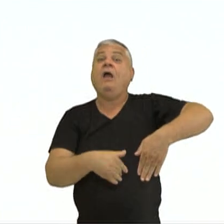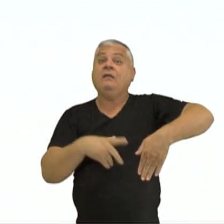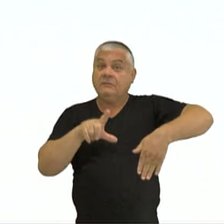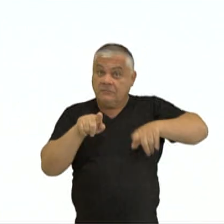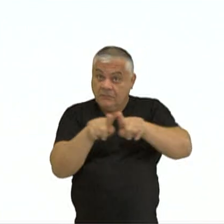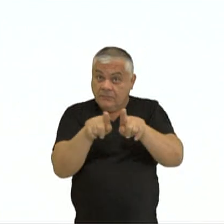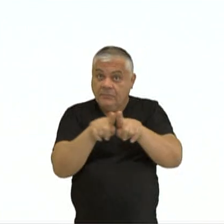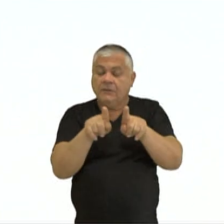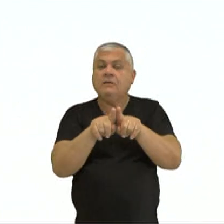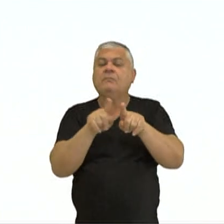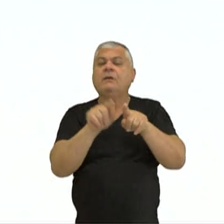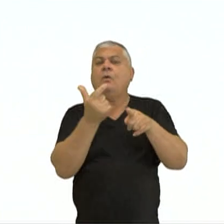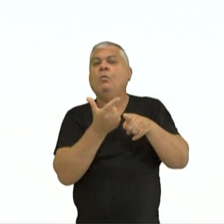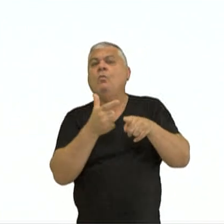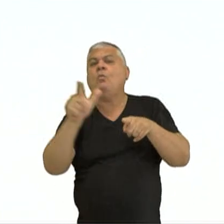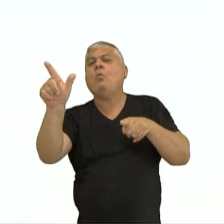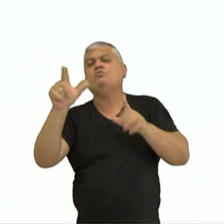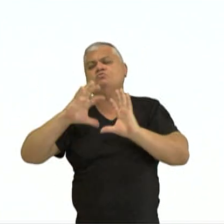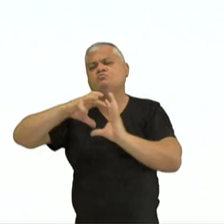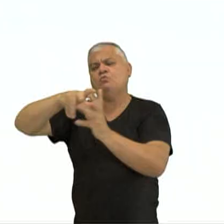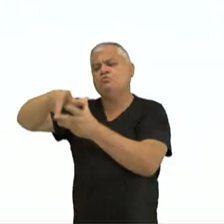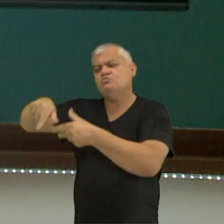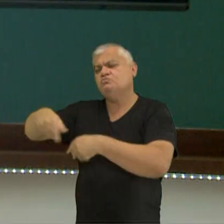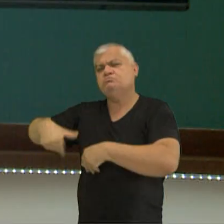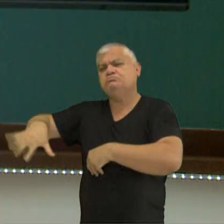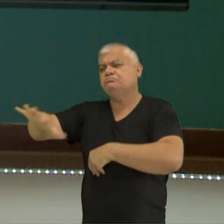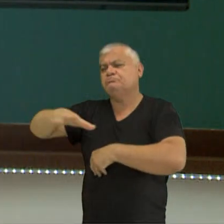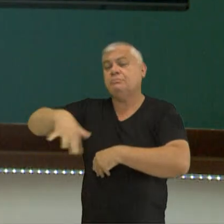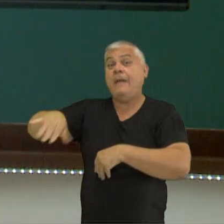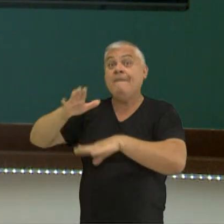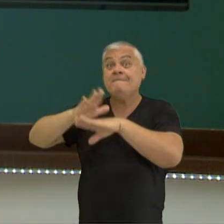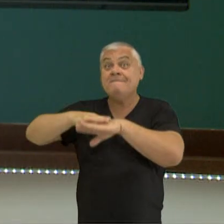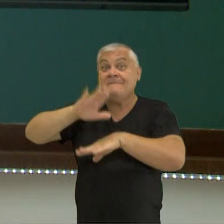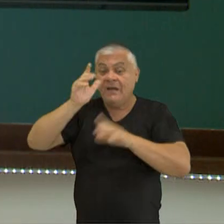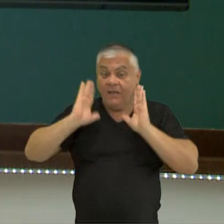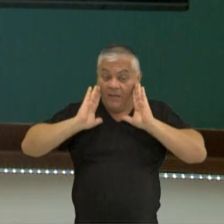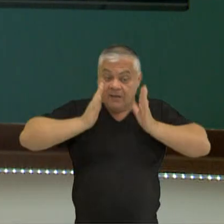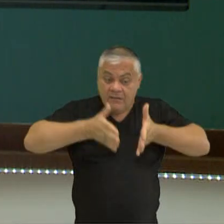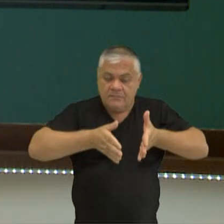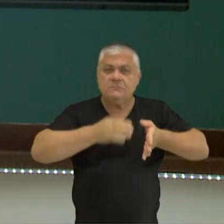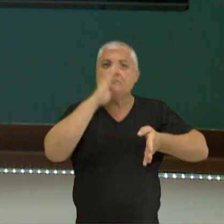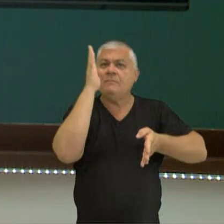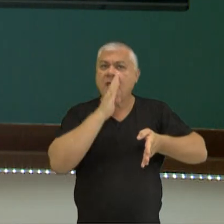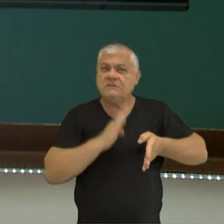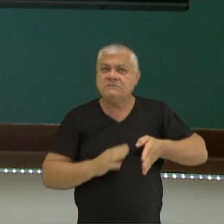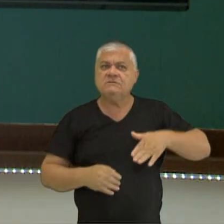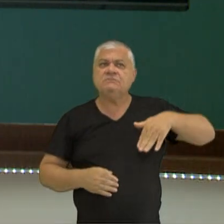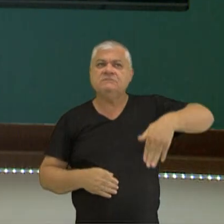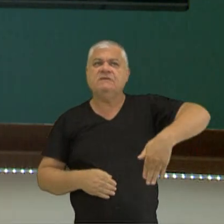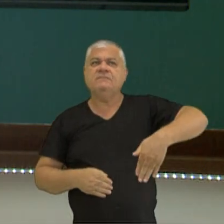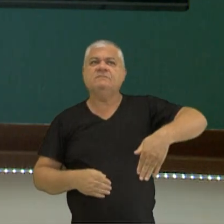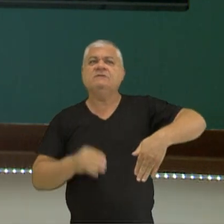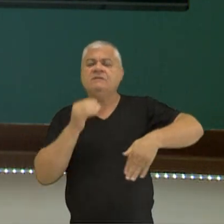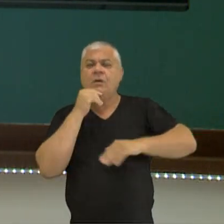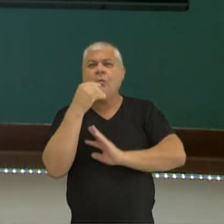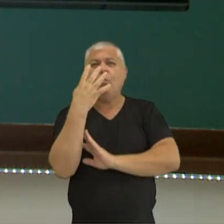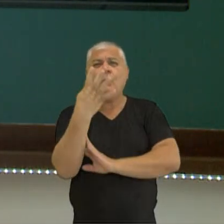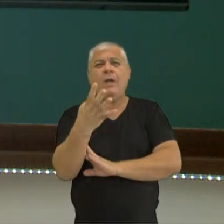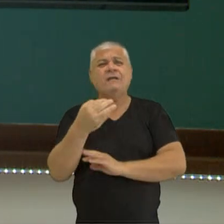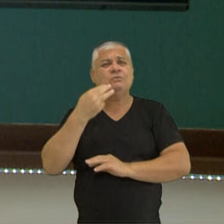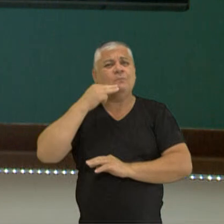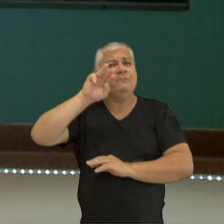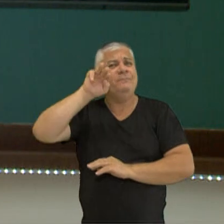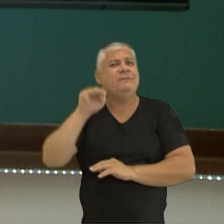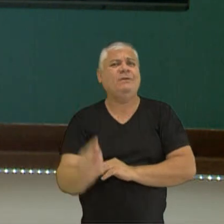foram levados para outras partes do mundo, mas pensando em território brasileiro, somente para o Brasil, nós temos esse número ali